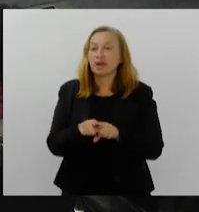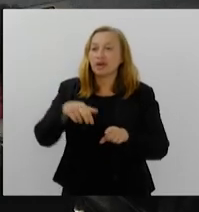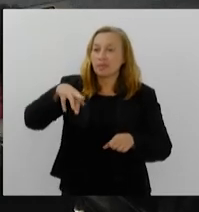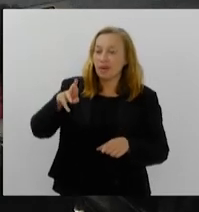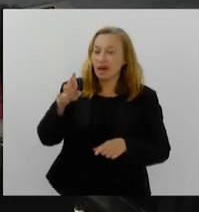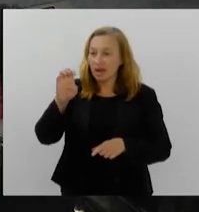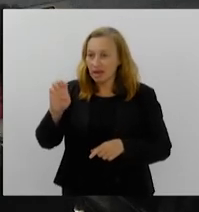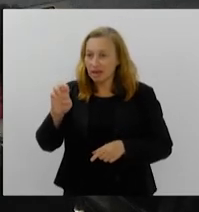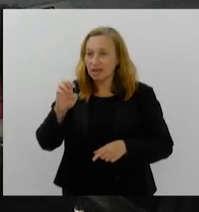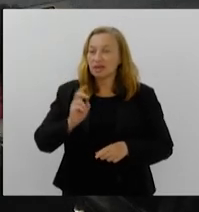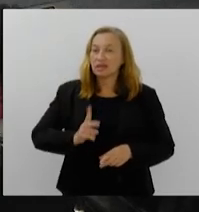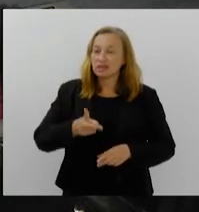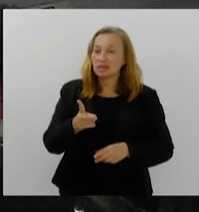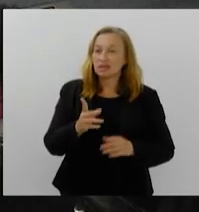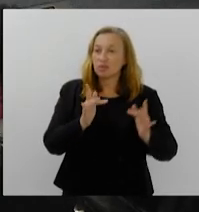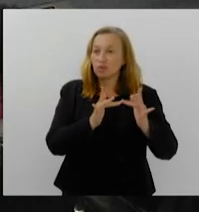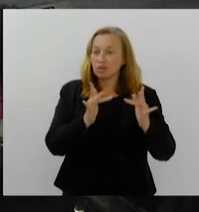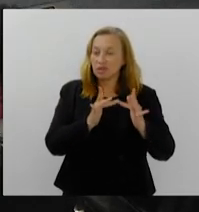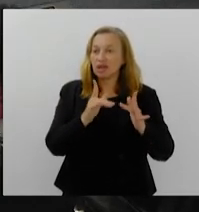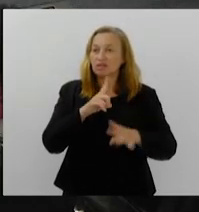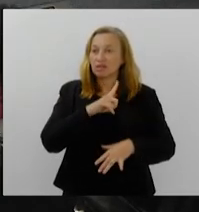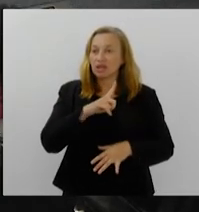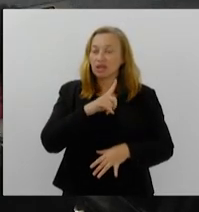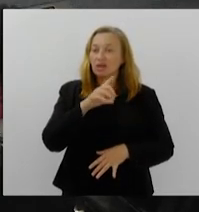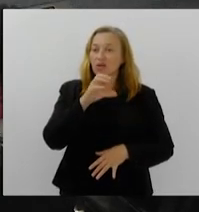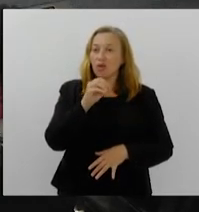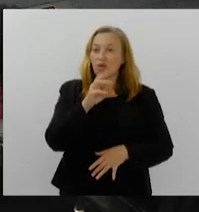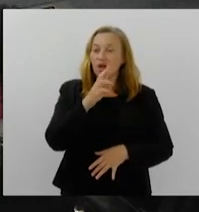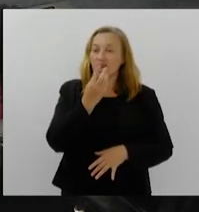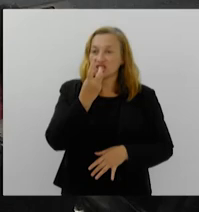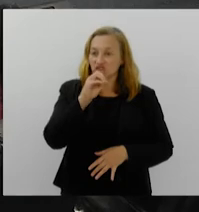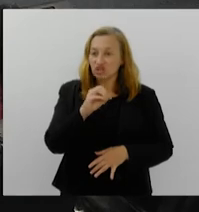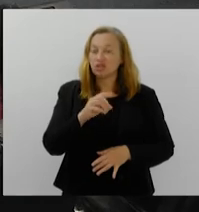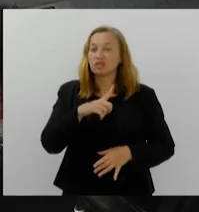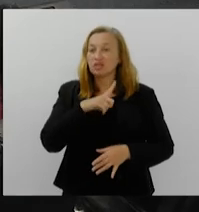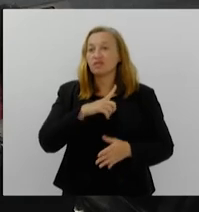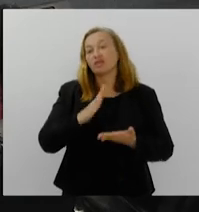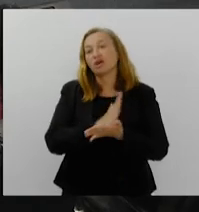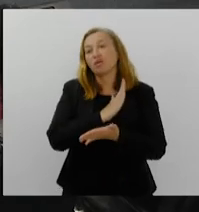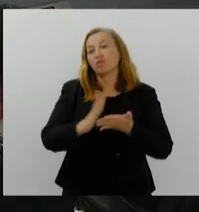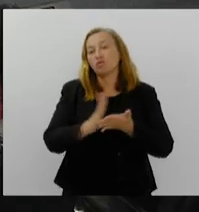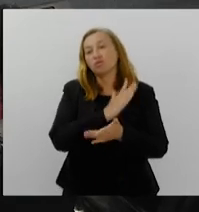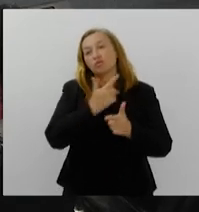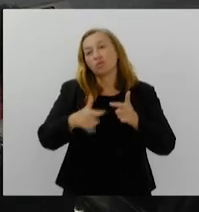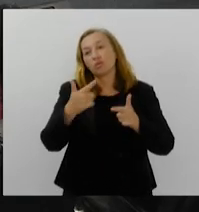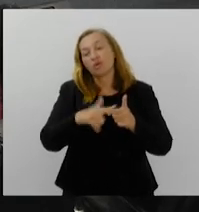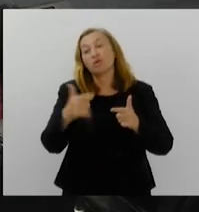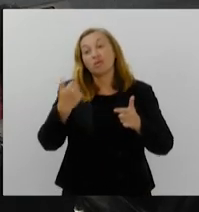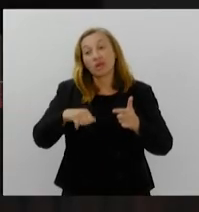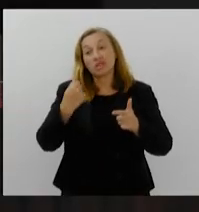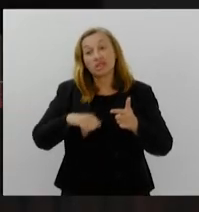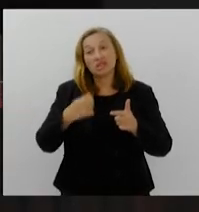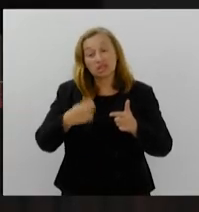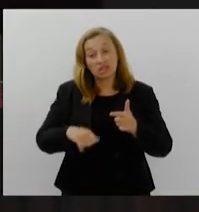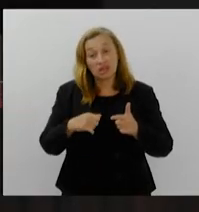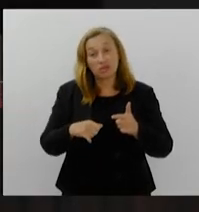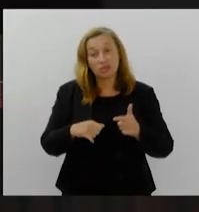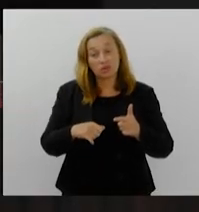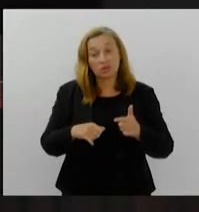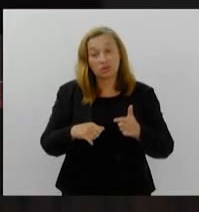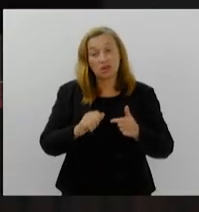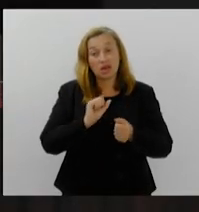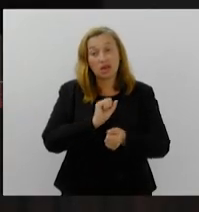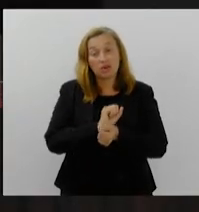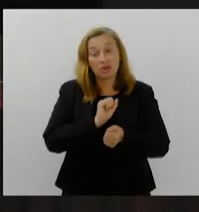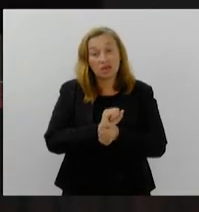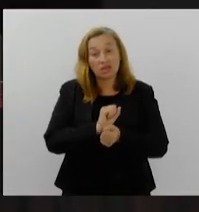em contato com o seu Orlandino, né, que nós tivemos alguns problemas e tivemos que adiar essa brilhante festa,